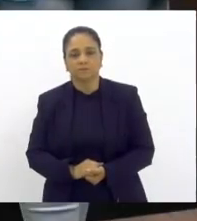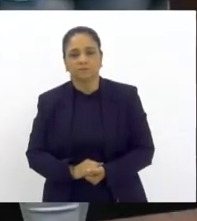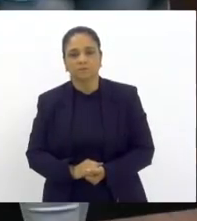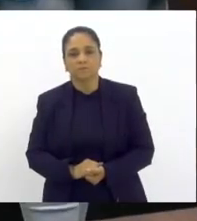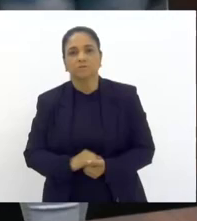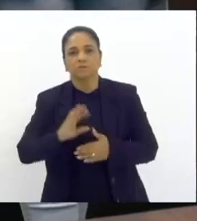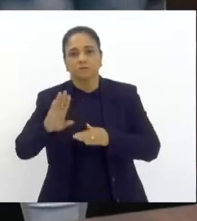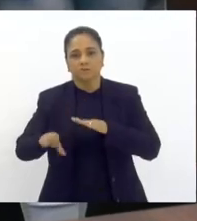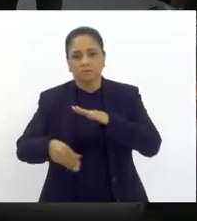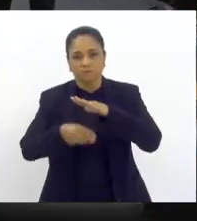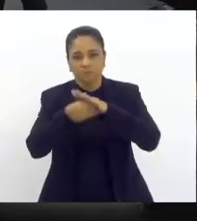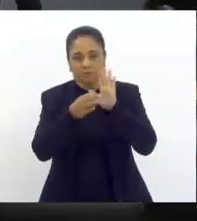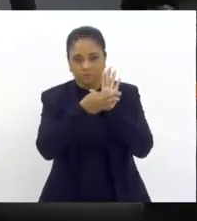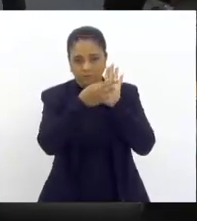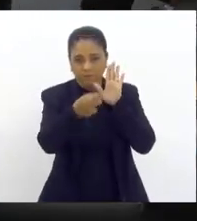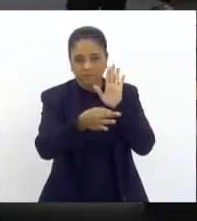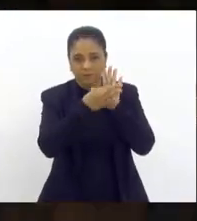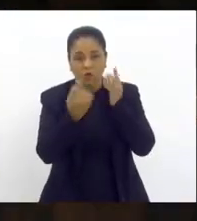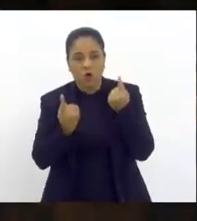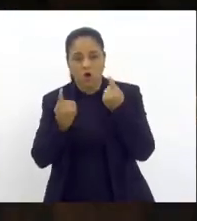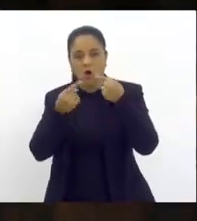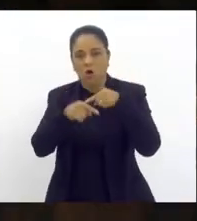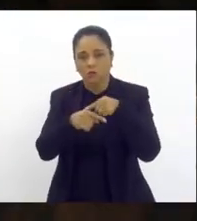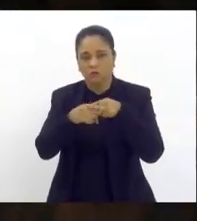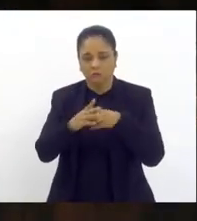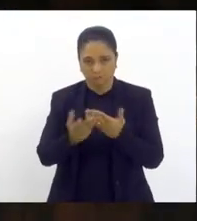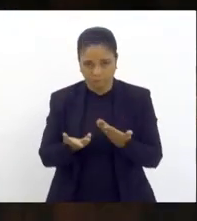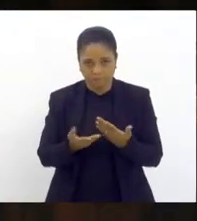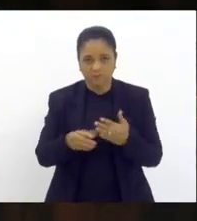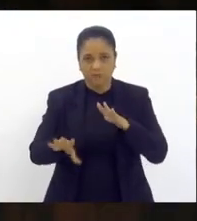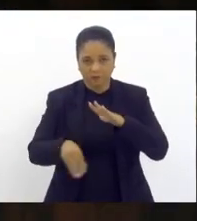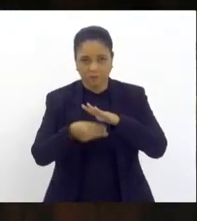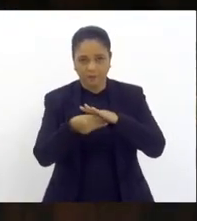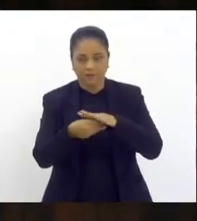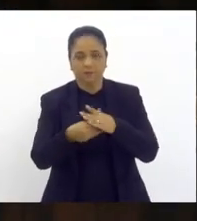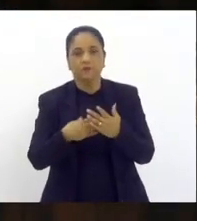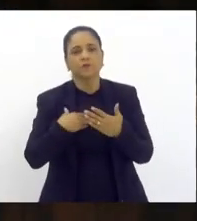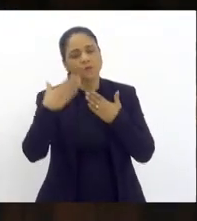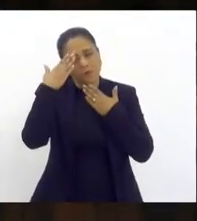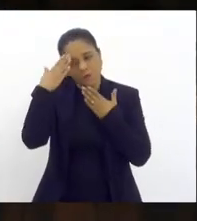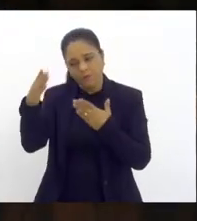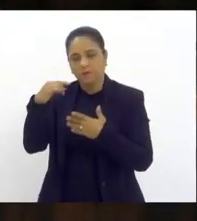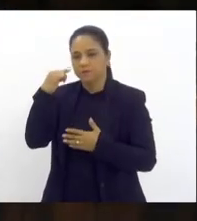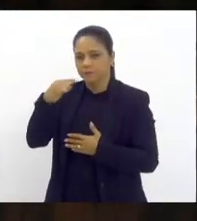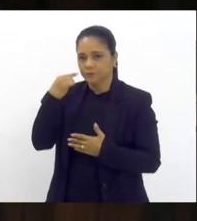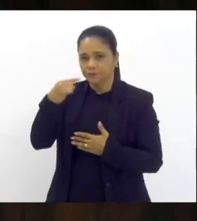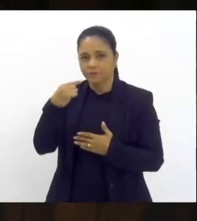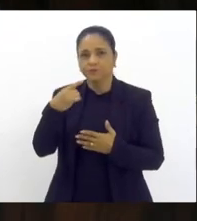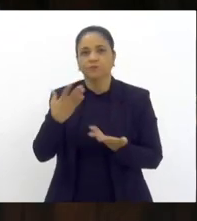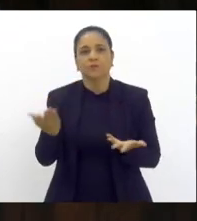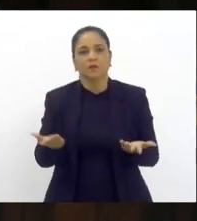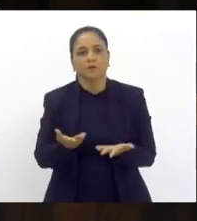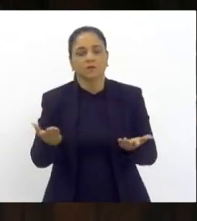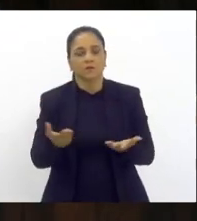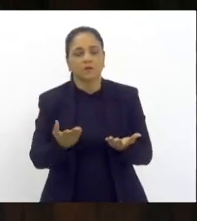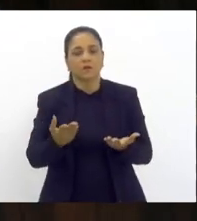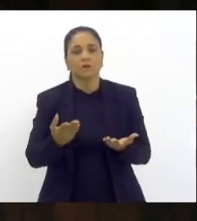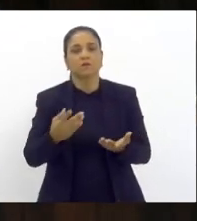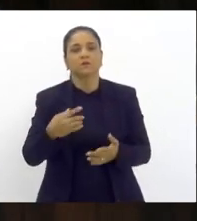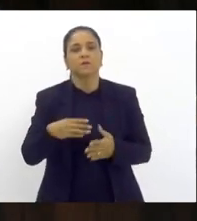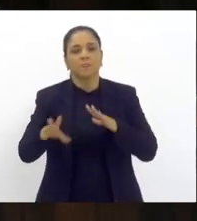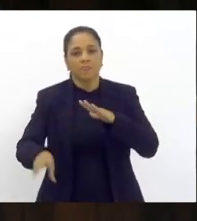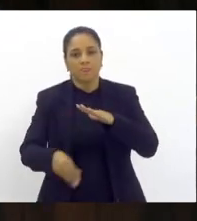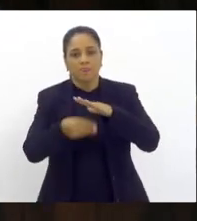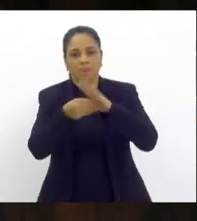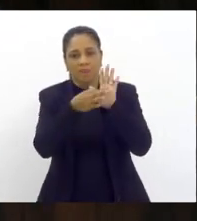Parecia contrário à emenda, senhora presidente. Obrigado, deputado Rodrigo Amorim. Para proferir parecer, emitir parecer